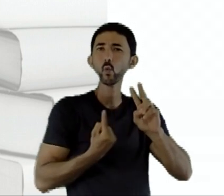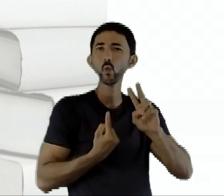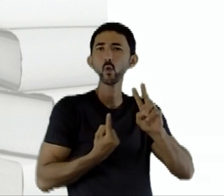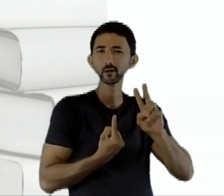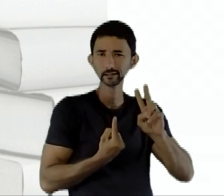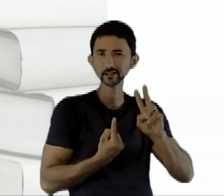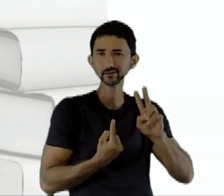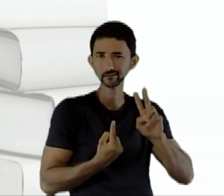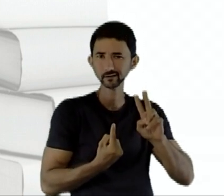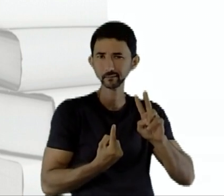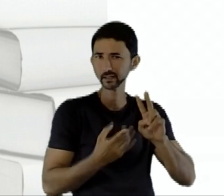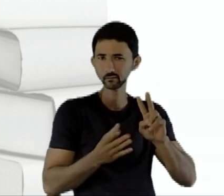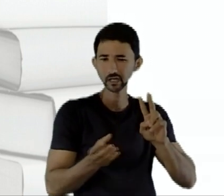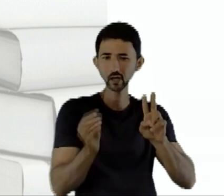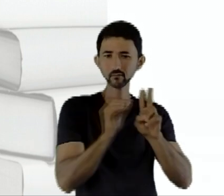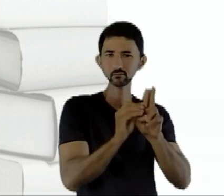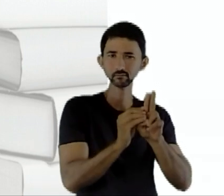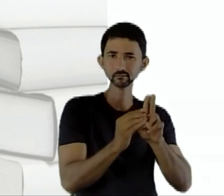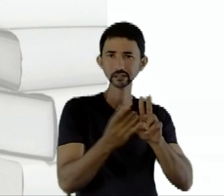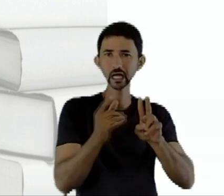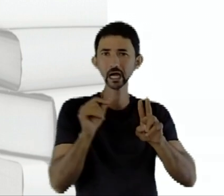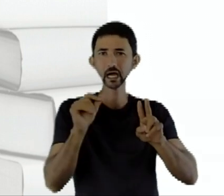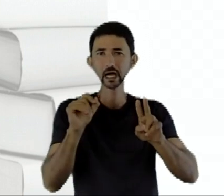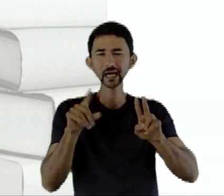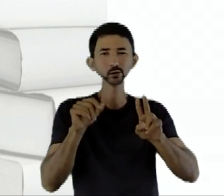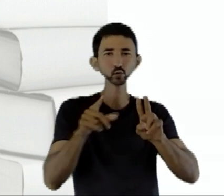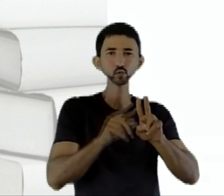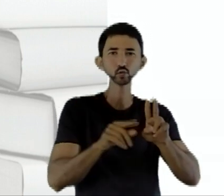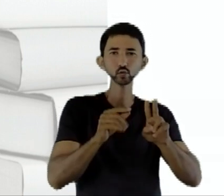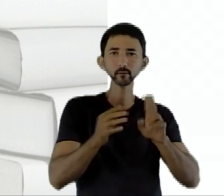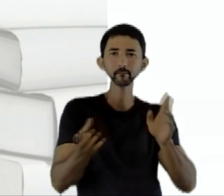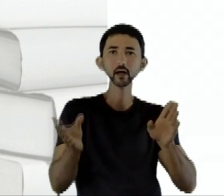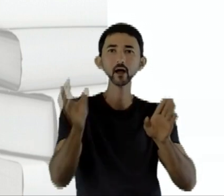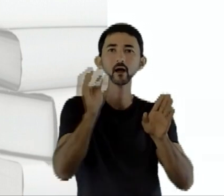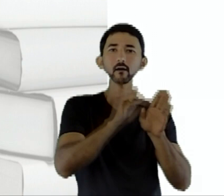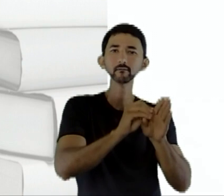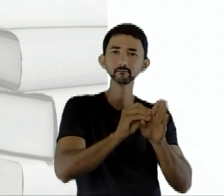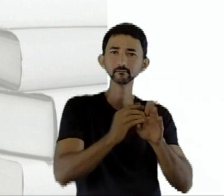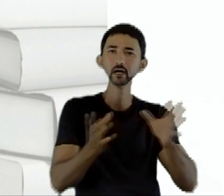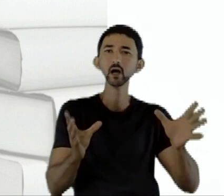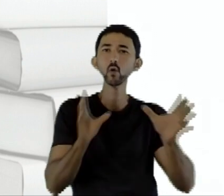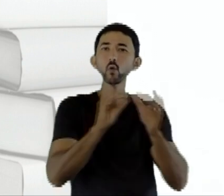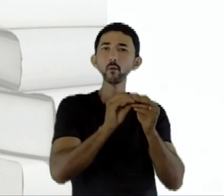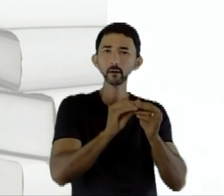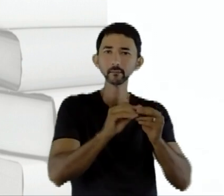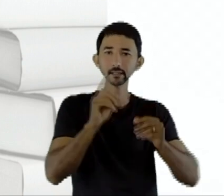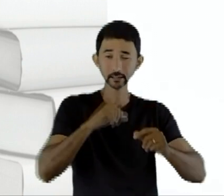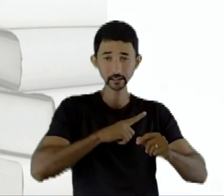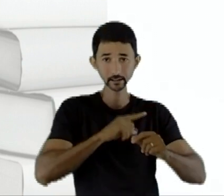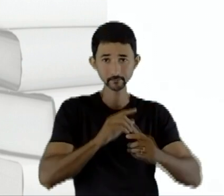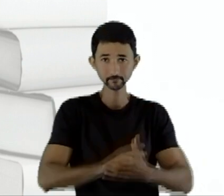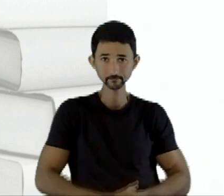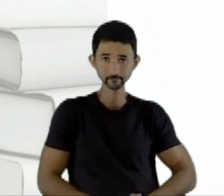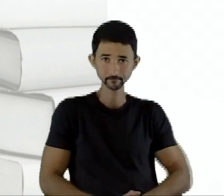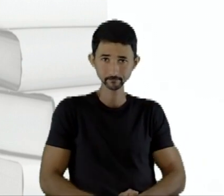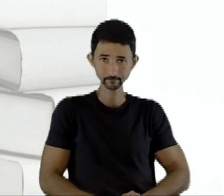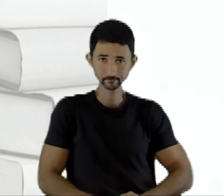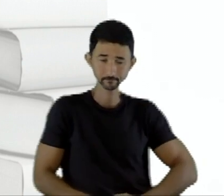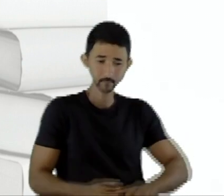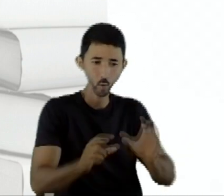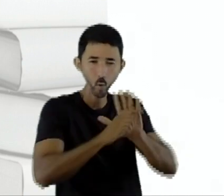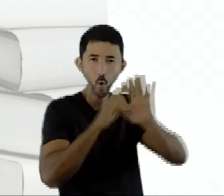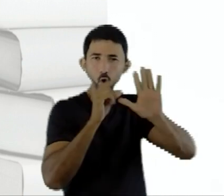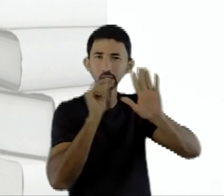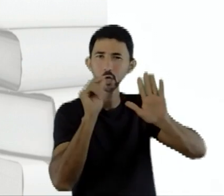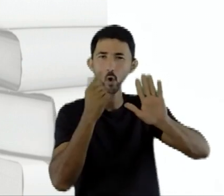aqui, você vê que não tem nada em azul destacado, o complemento desse verbo ainda assim ele existe. Diz assim esse